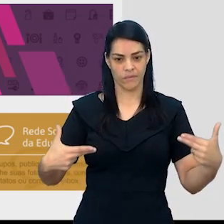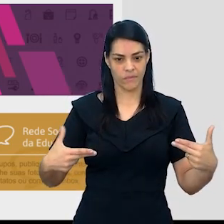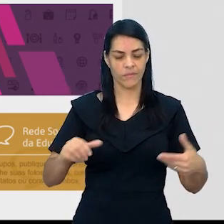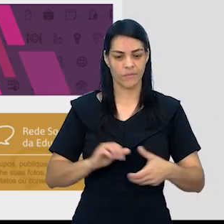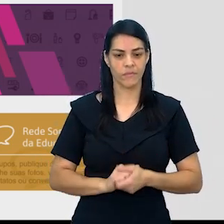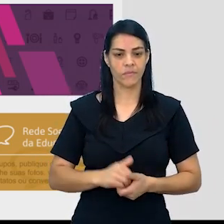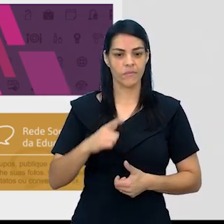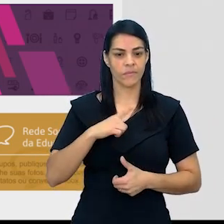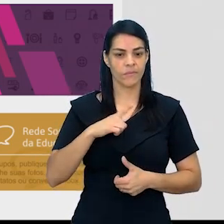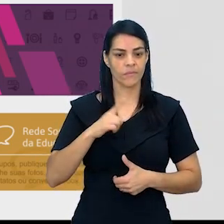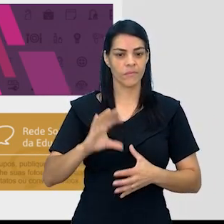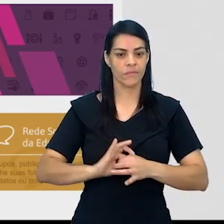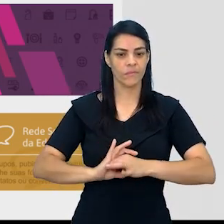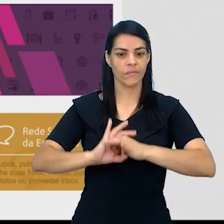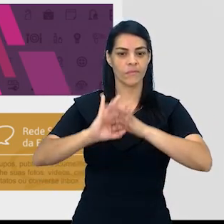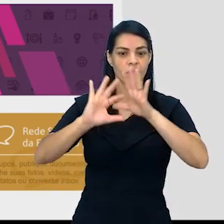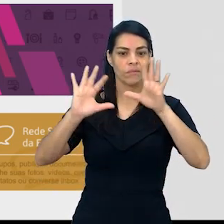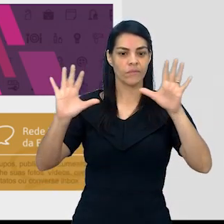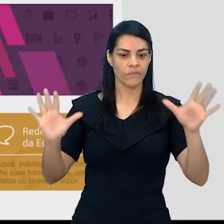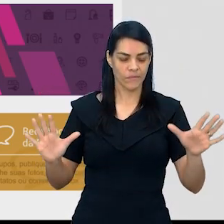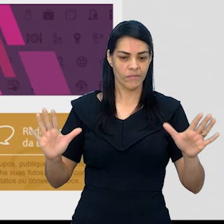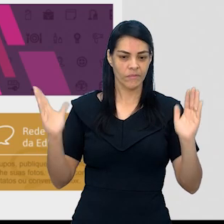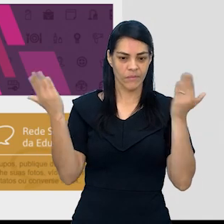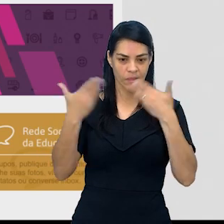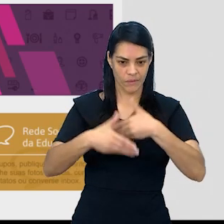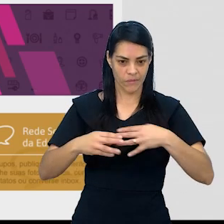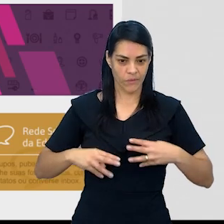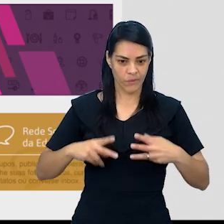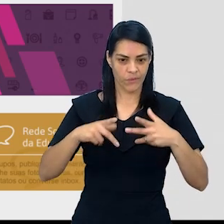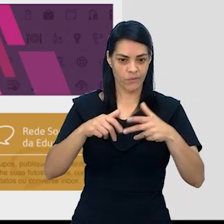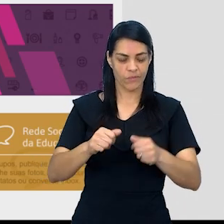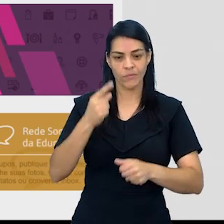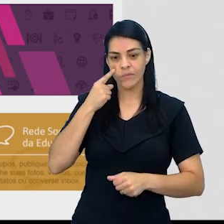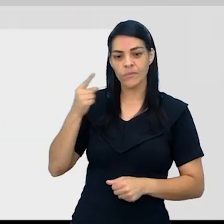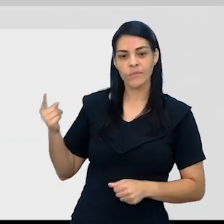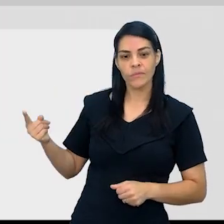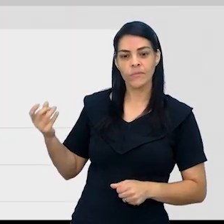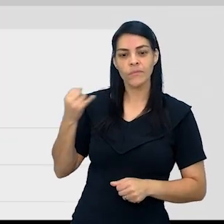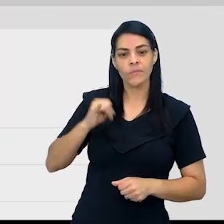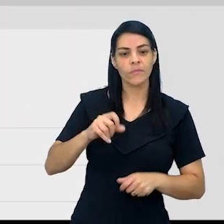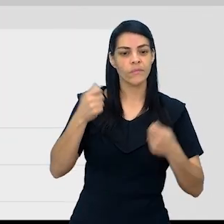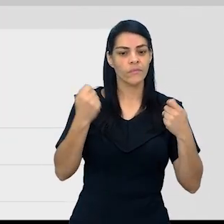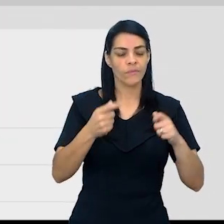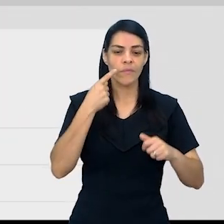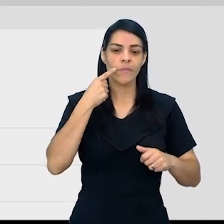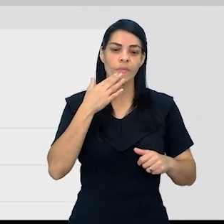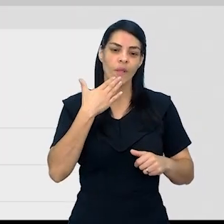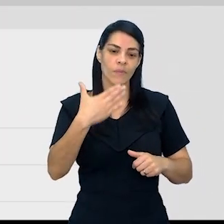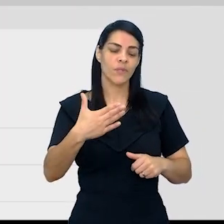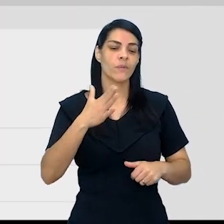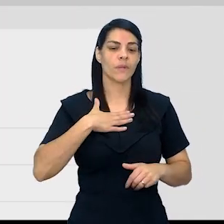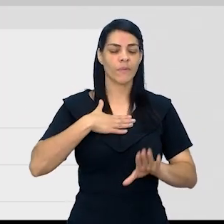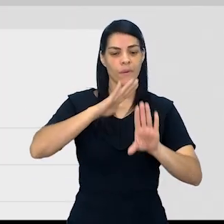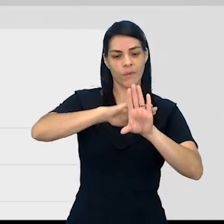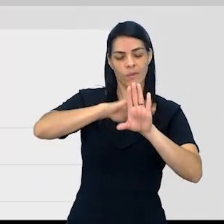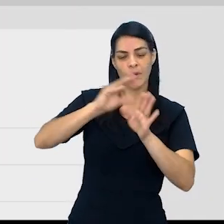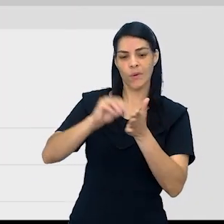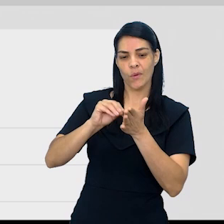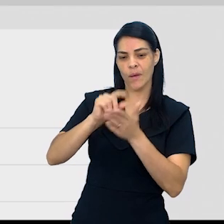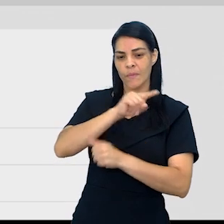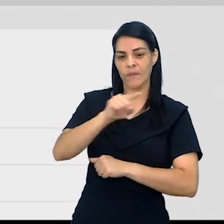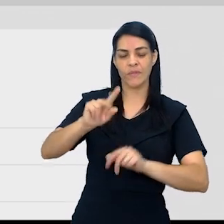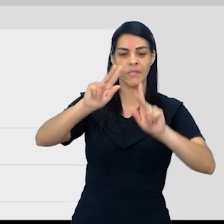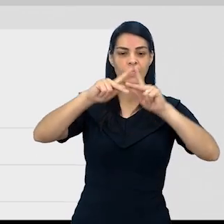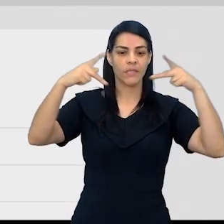estão disponíveis as provas biblioteca então eu vou biblioteca depois se precisar vou pedir para minha produtora colocar para vocês esse link